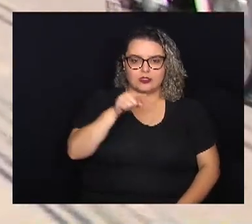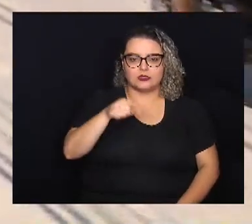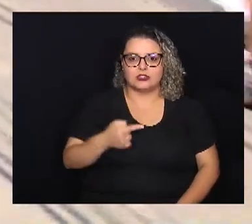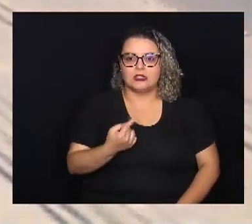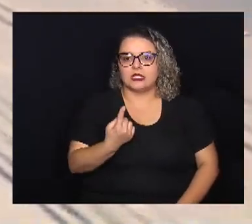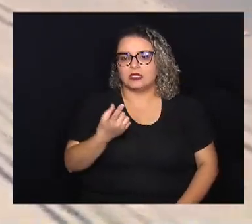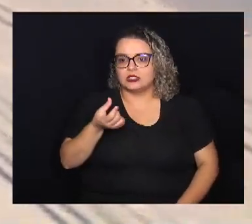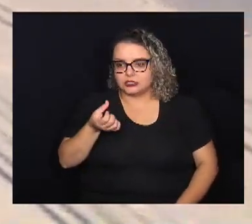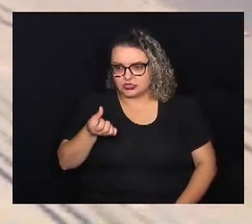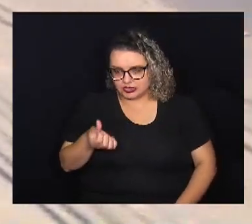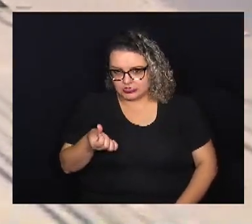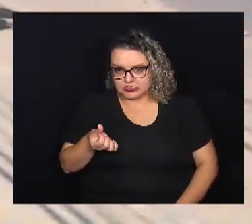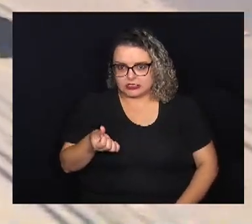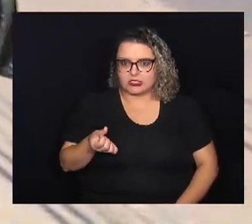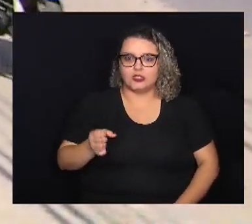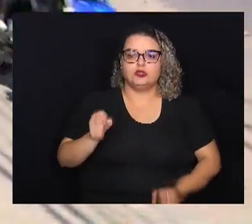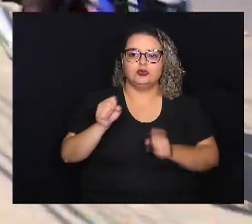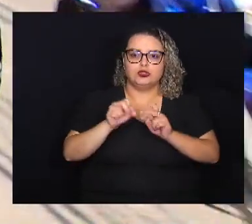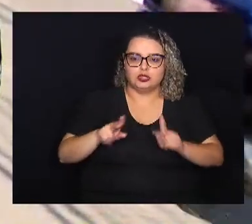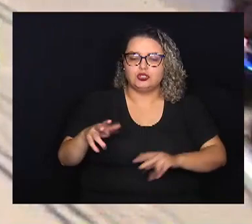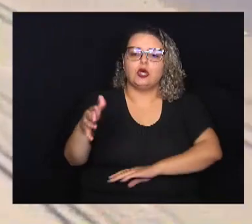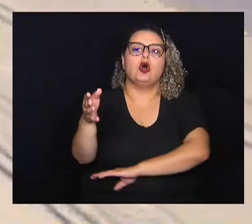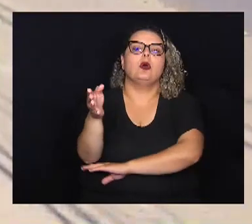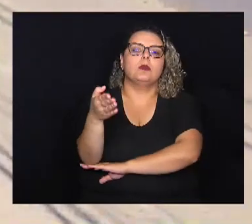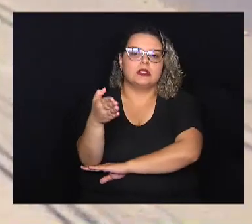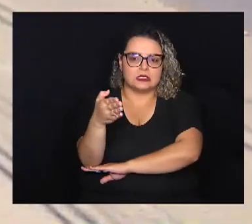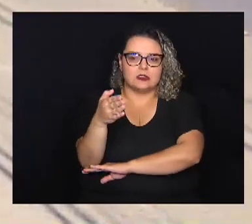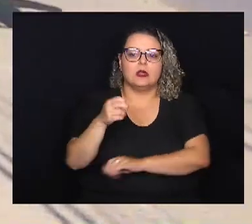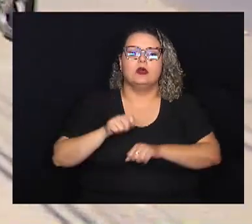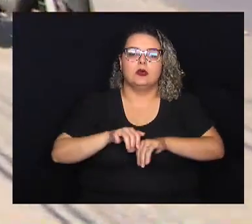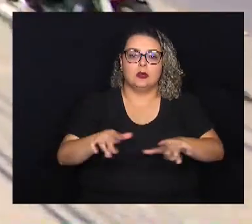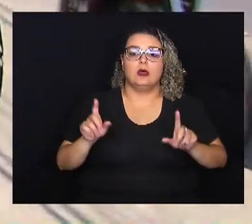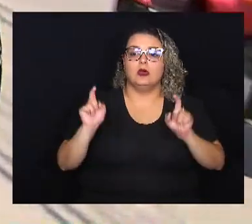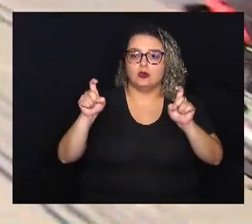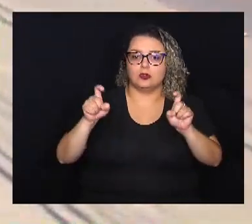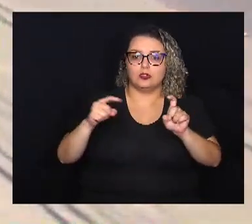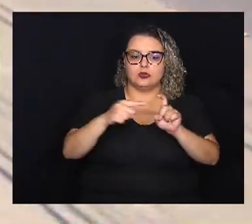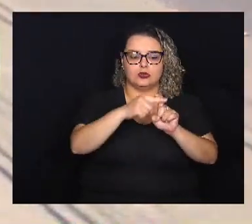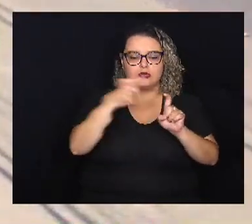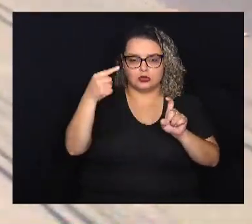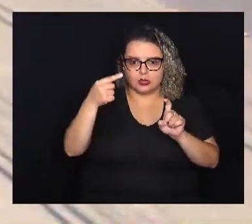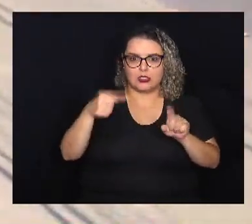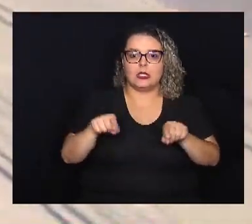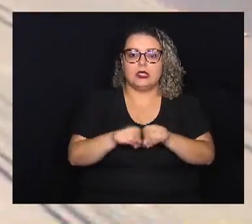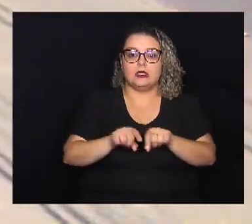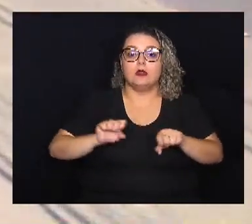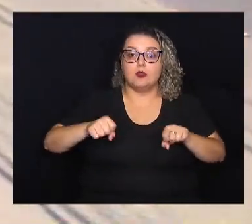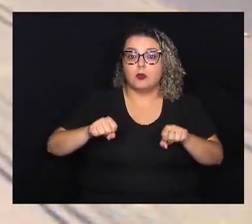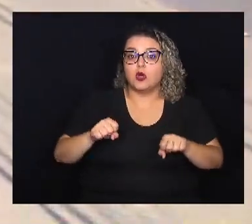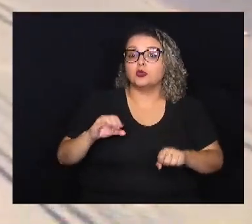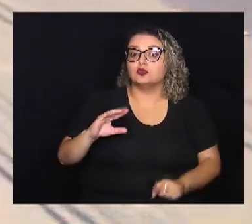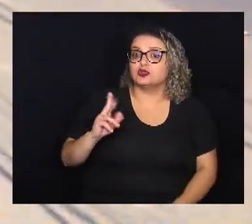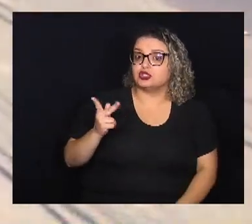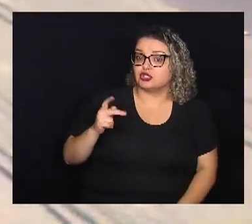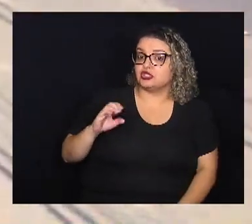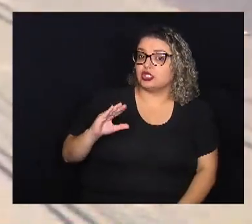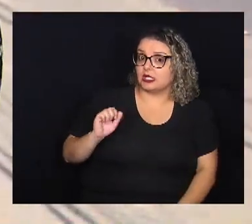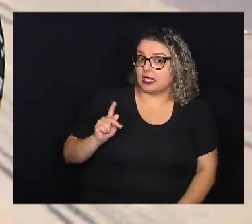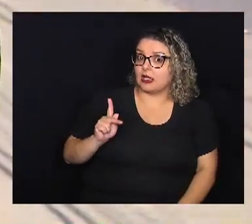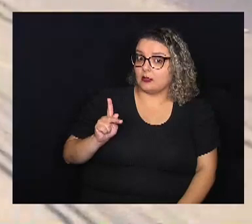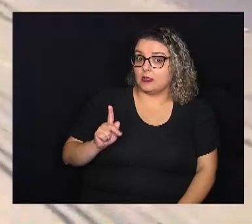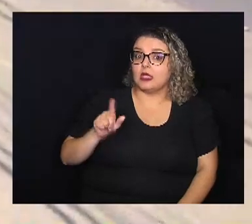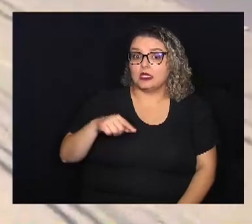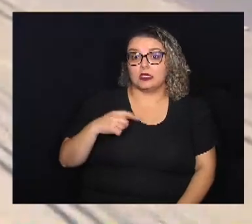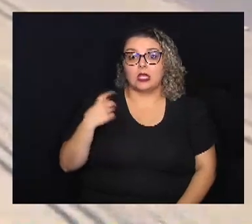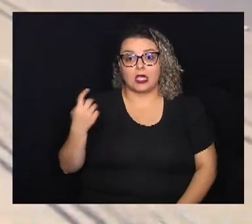Boydum Lope, no Shopping Parque das Bandeiras, fazendo a distribuição também de antena corta-pipa e moto-check-up, que também é super importante que